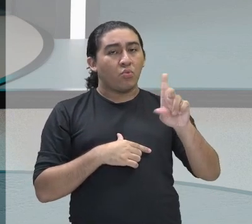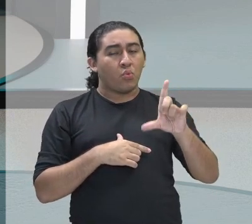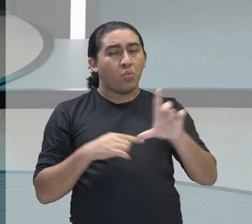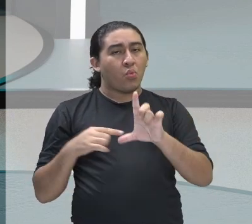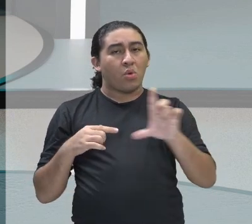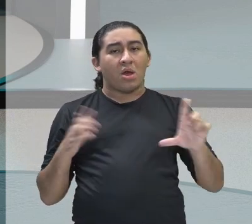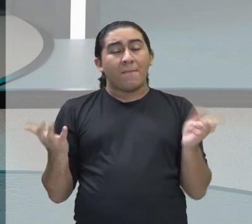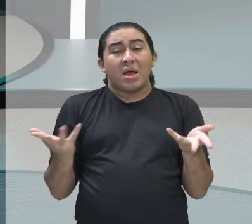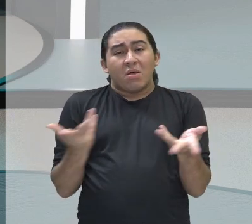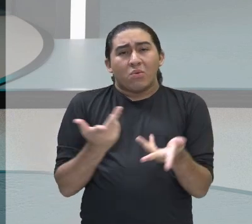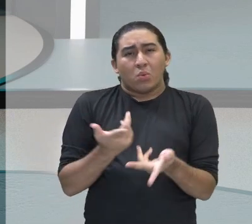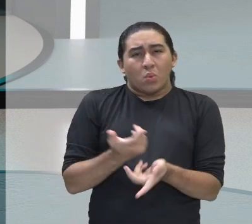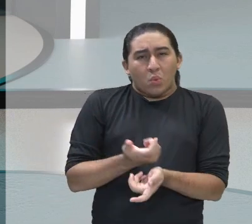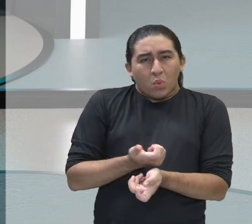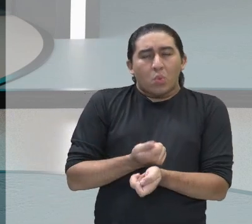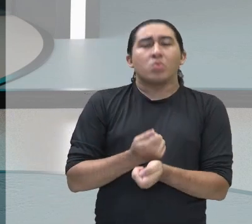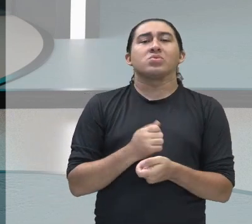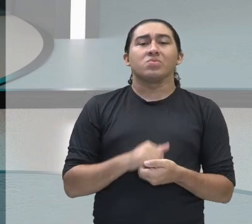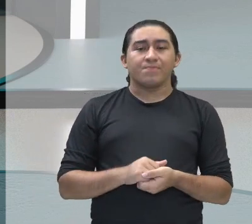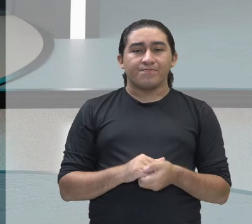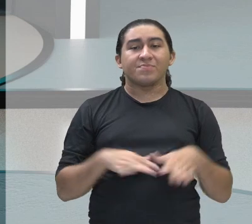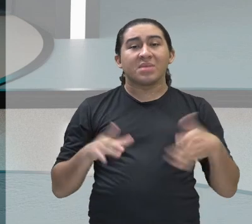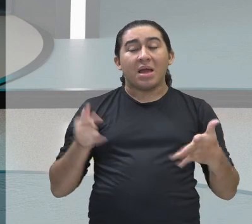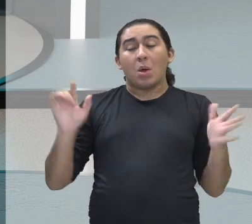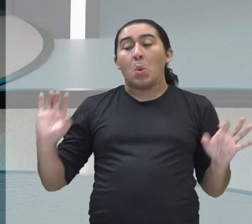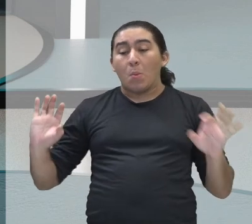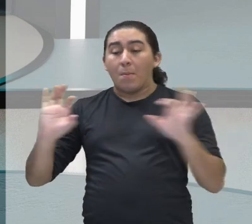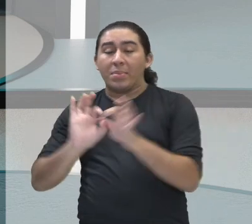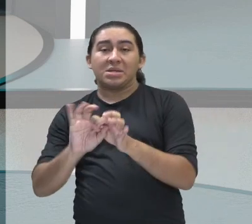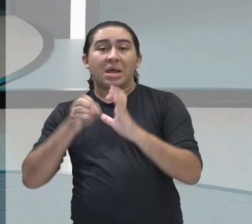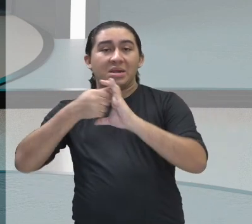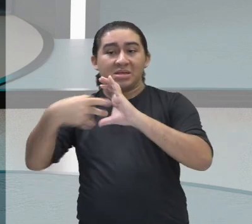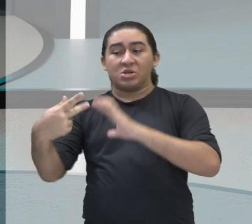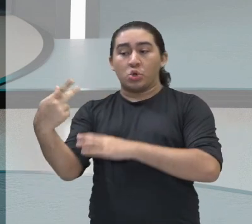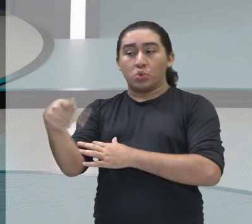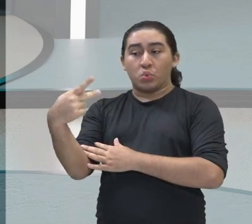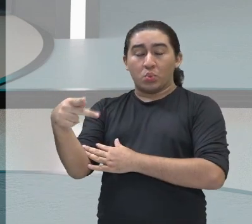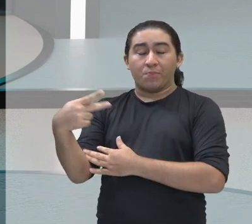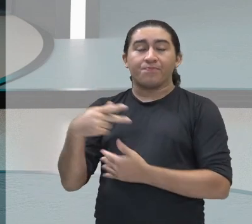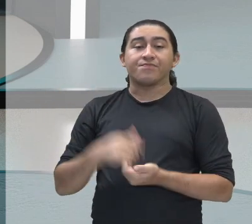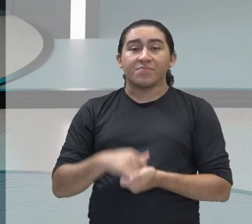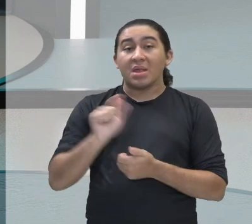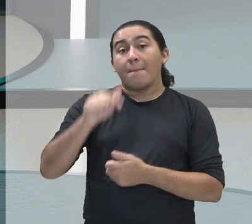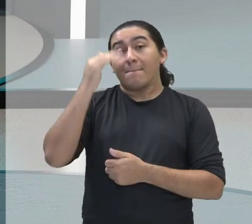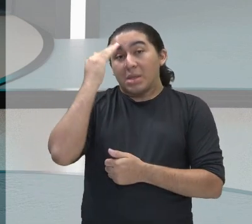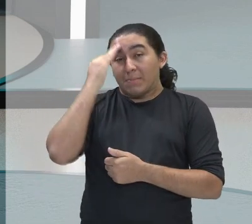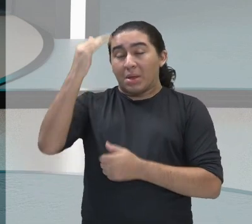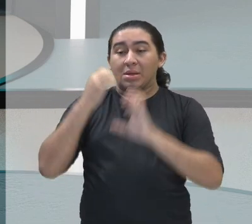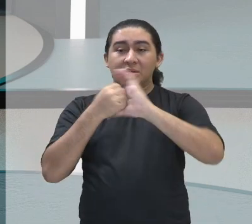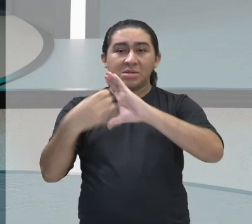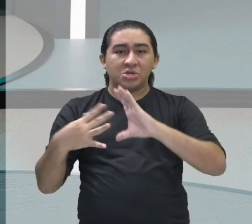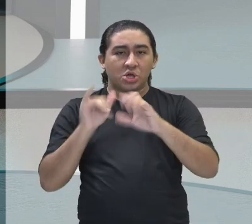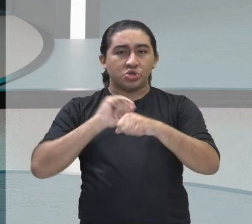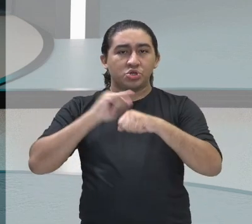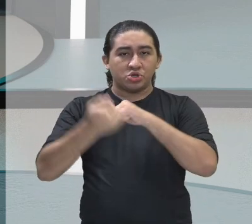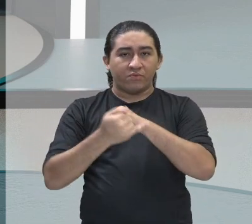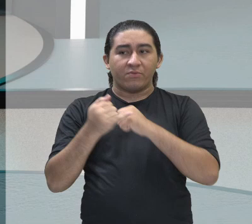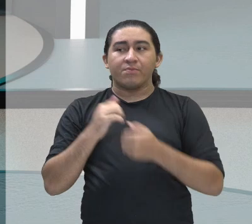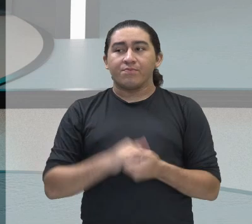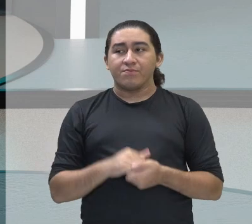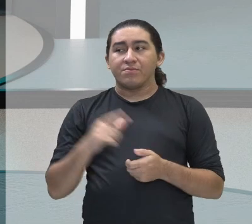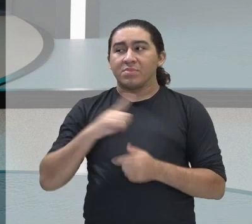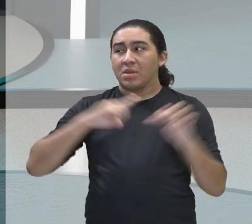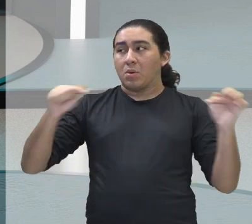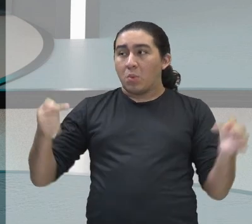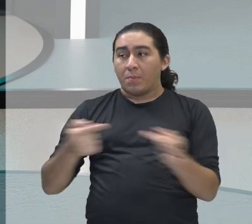Então, gracioso está dando uma qualidade a esse cisne. E essa é a principal característica dos adjetivos. Qualificar,